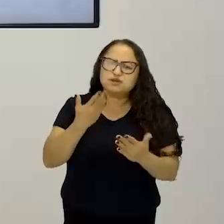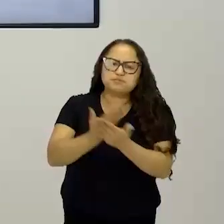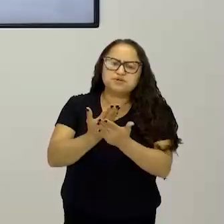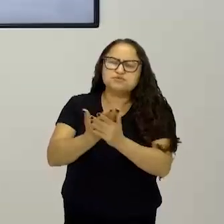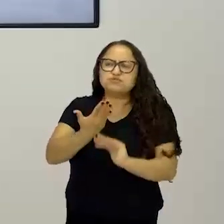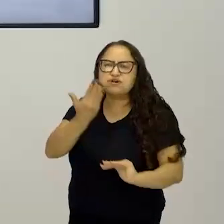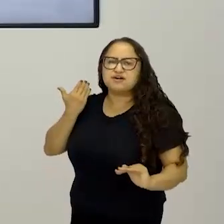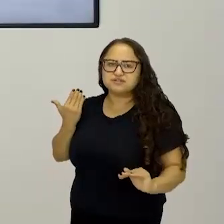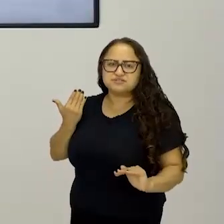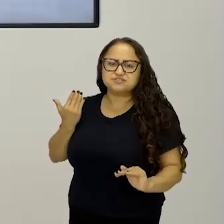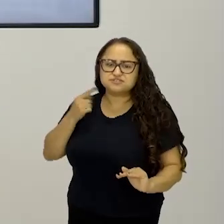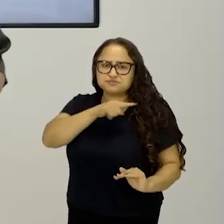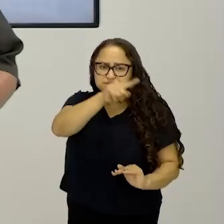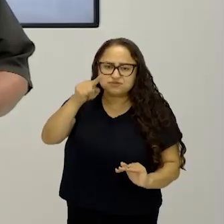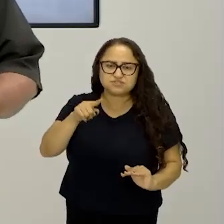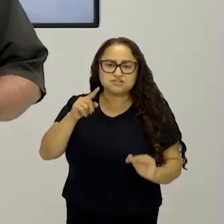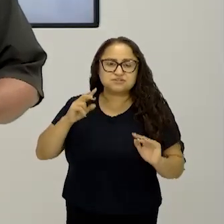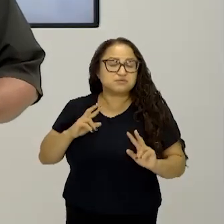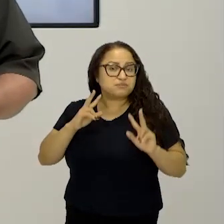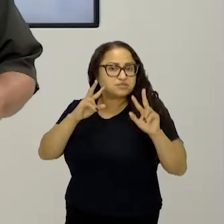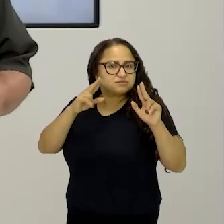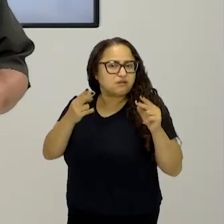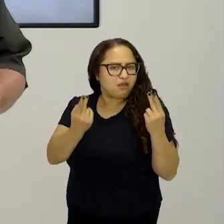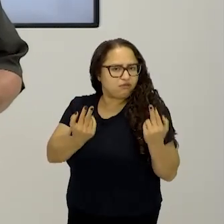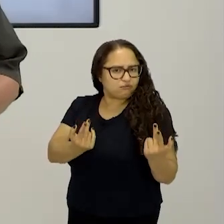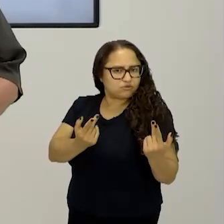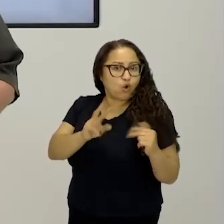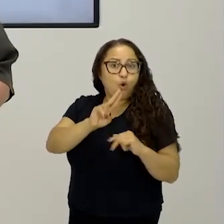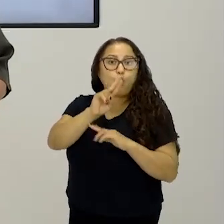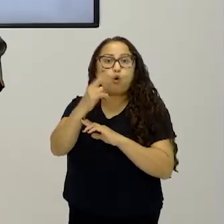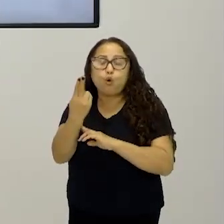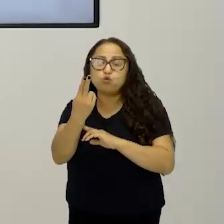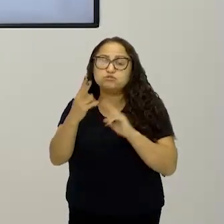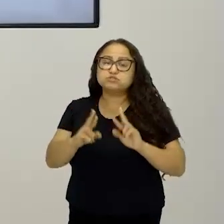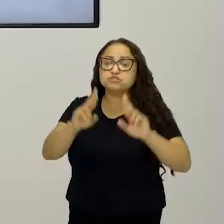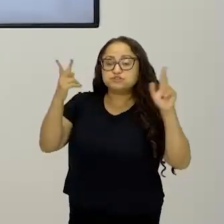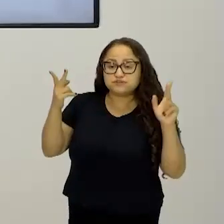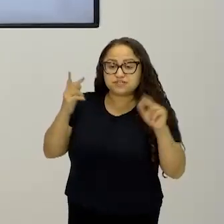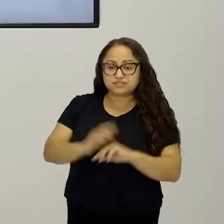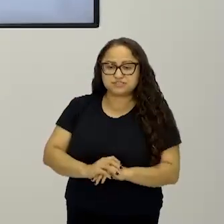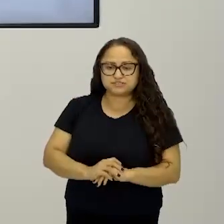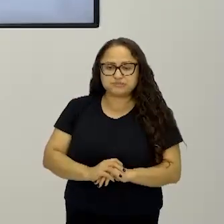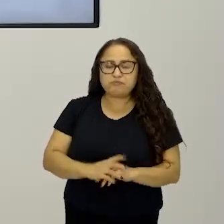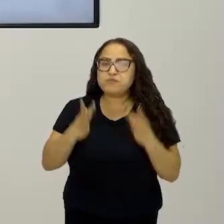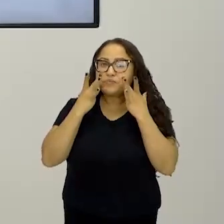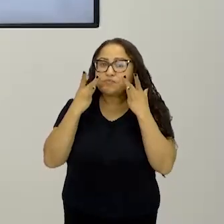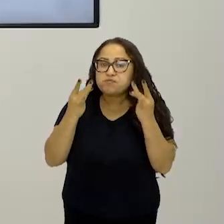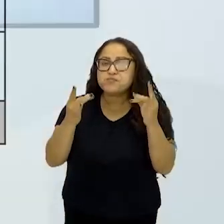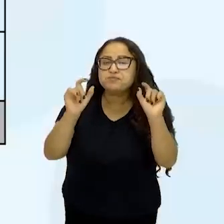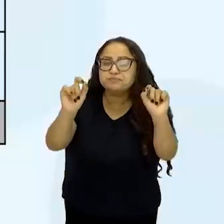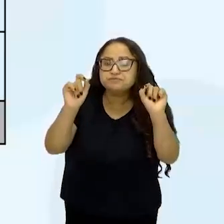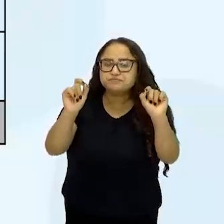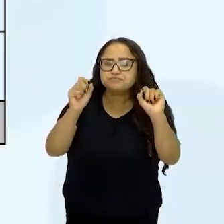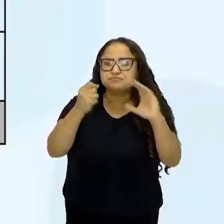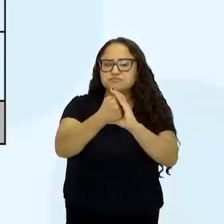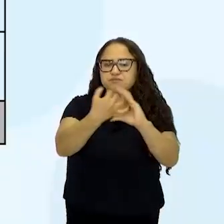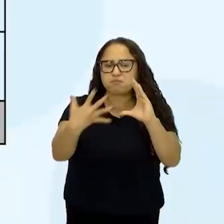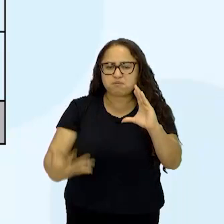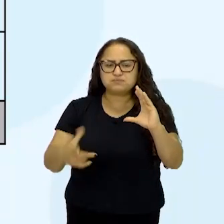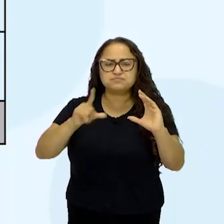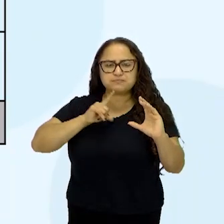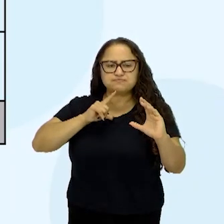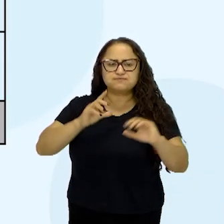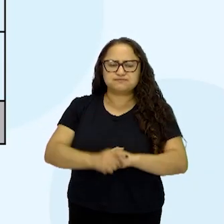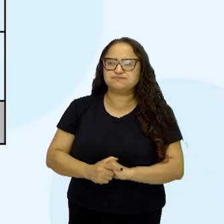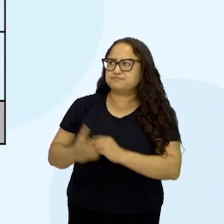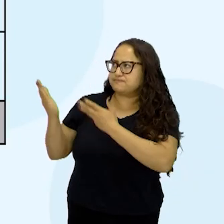mais semelhanças ou se a gente tem mais diferenças. Então, a gente vai prestar atenção nessas características agora que estão na